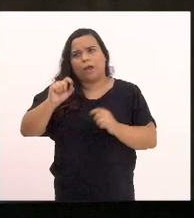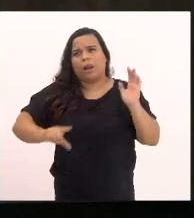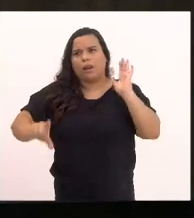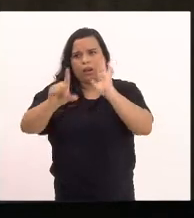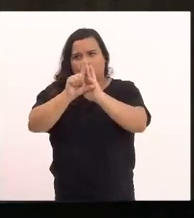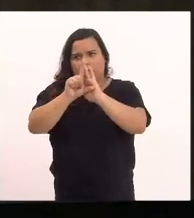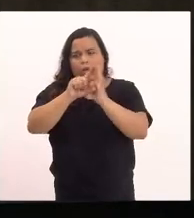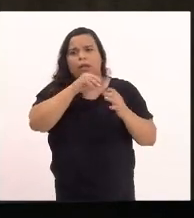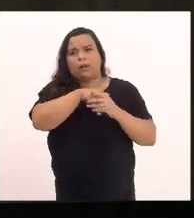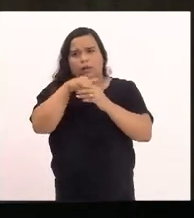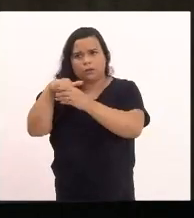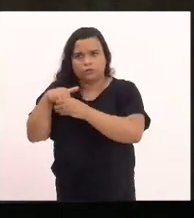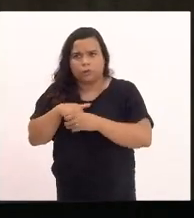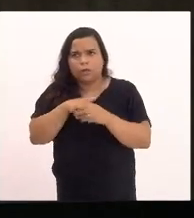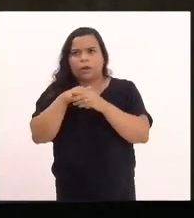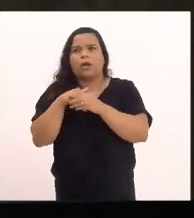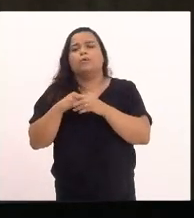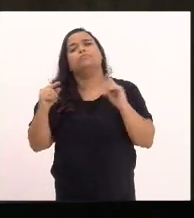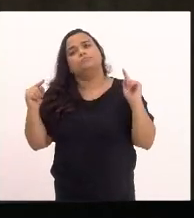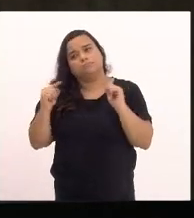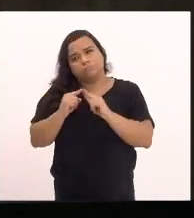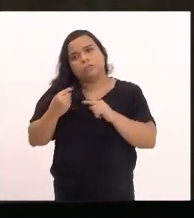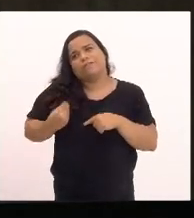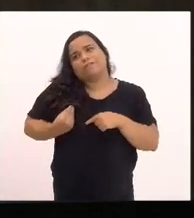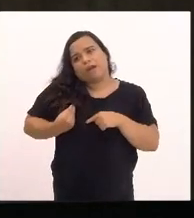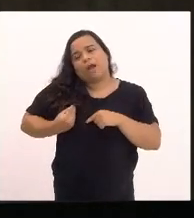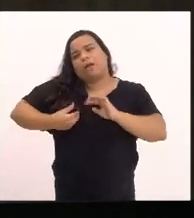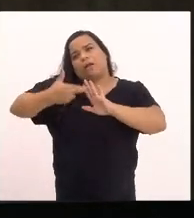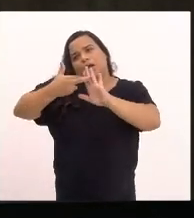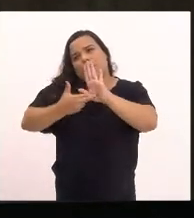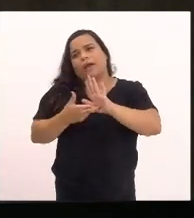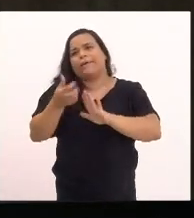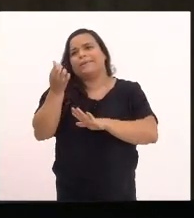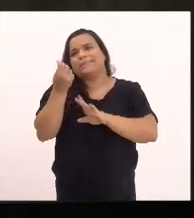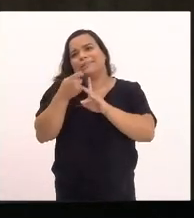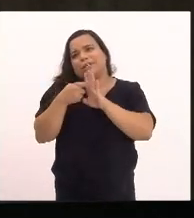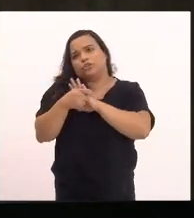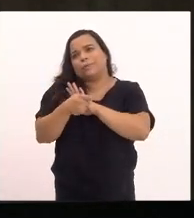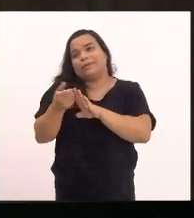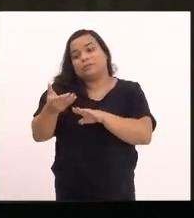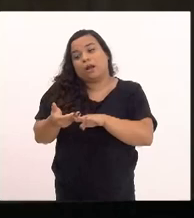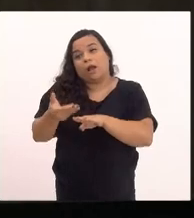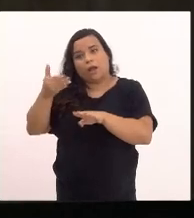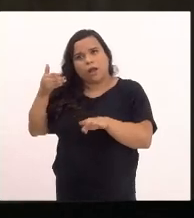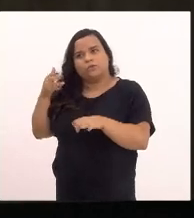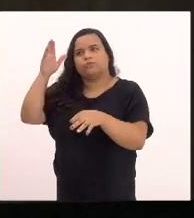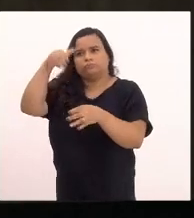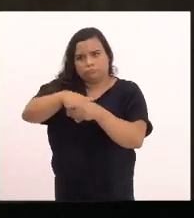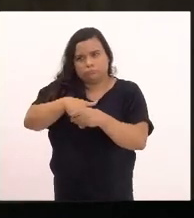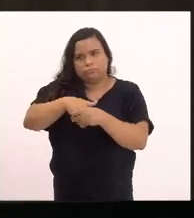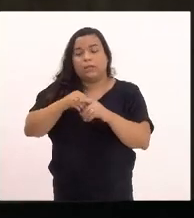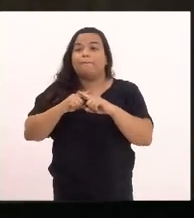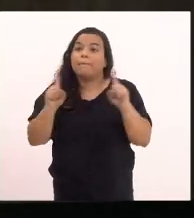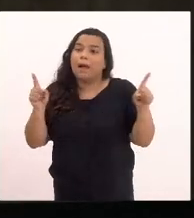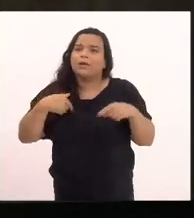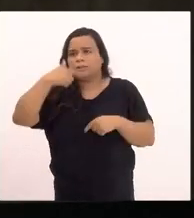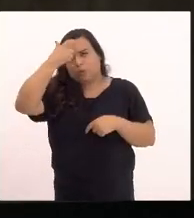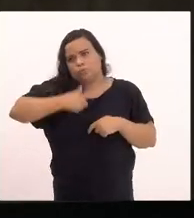eleitoral vale, nas regras gerais, 6 meses antes das eleições. Mas eu sou